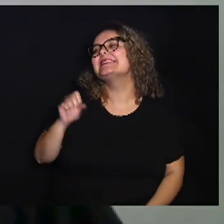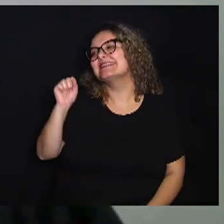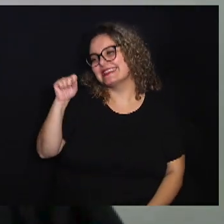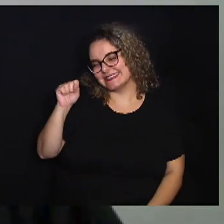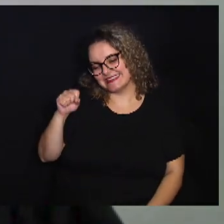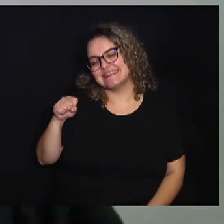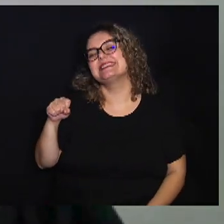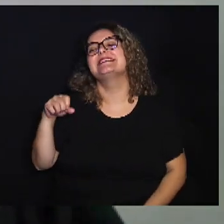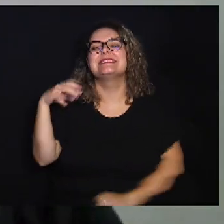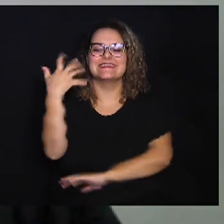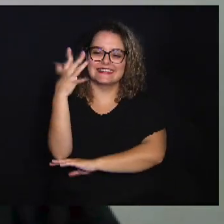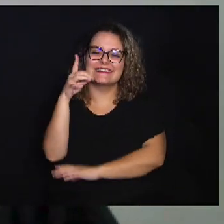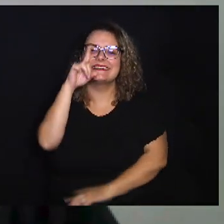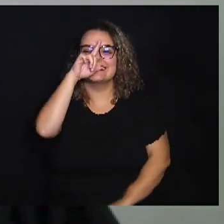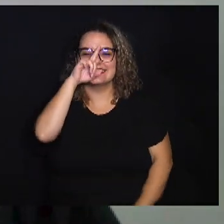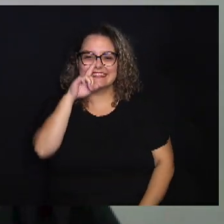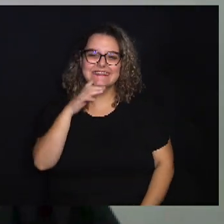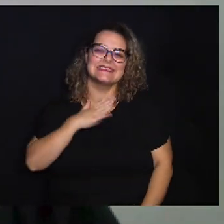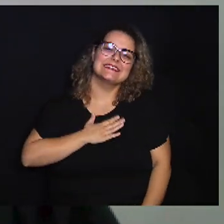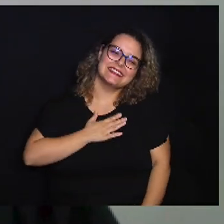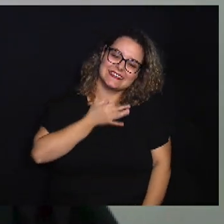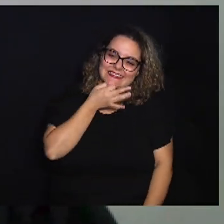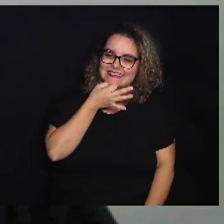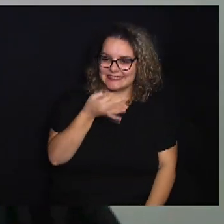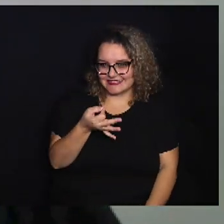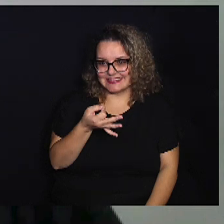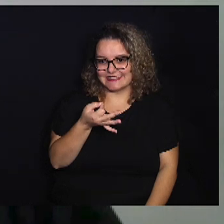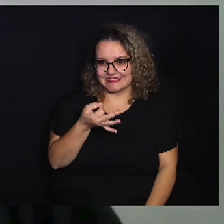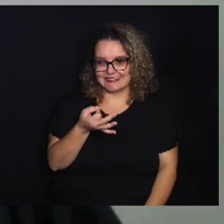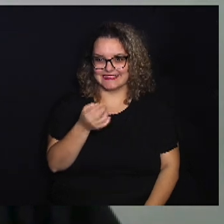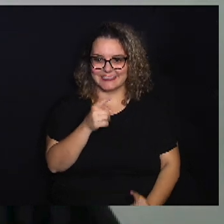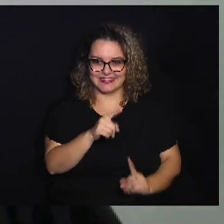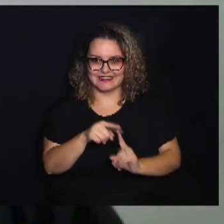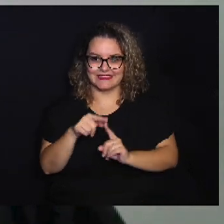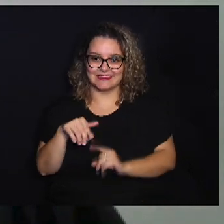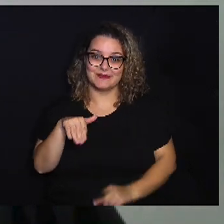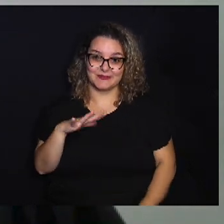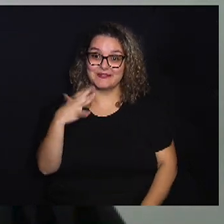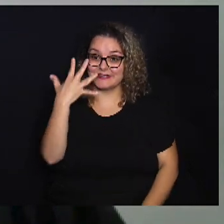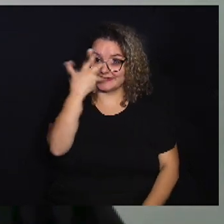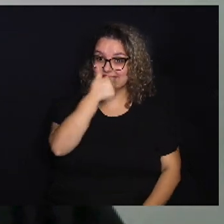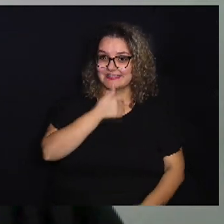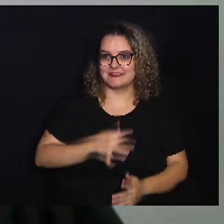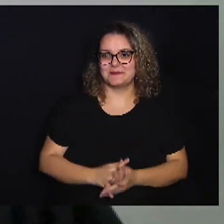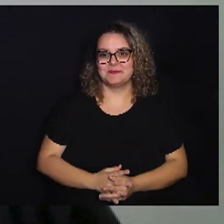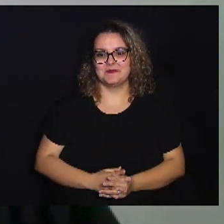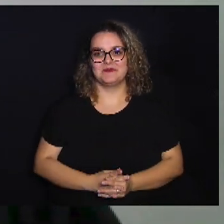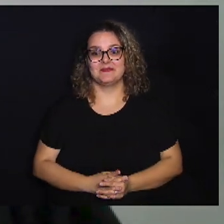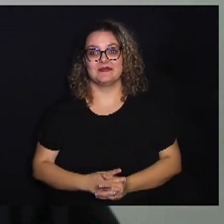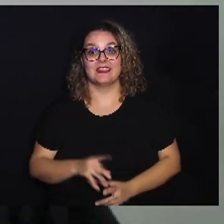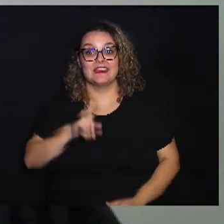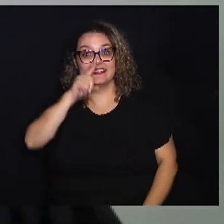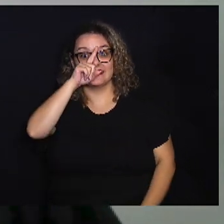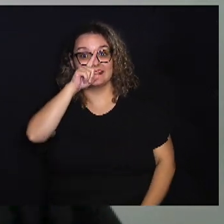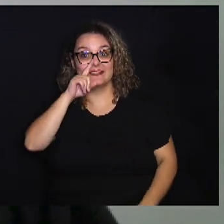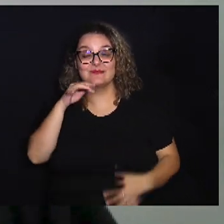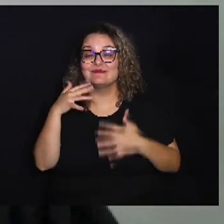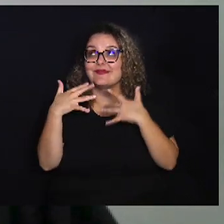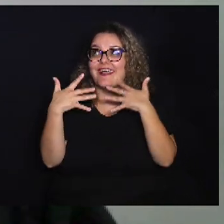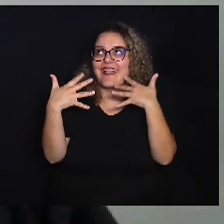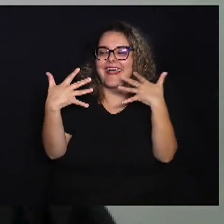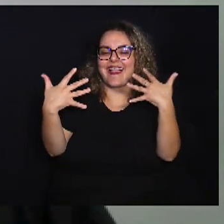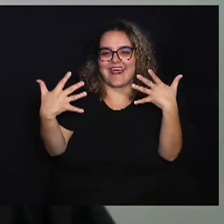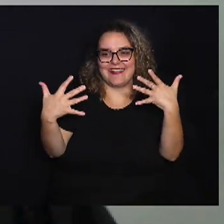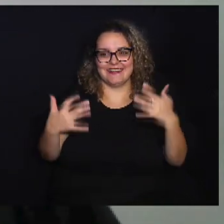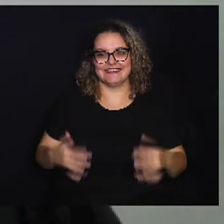Sim. Na minha opinião são as espécies mais bonitas, né? Então, o amarelo é um amarelo vibrante, e sempre